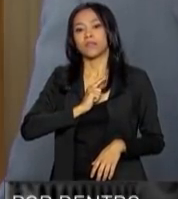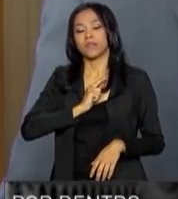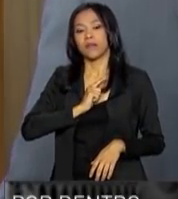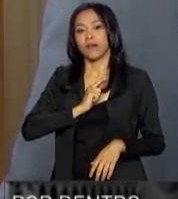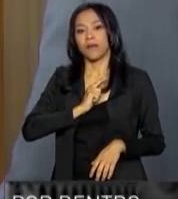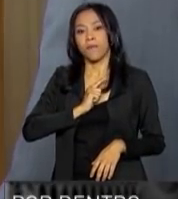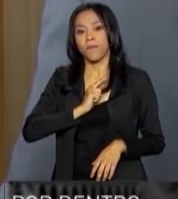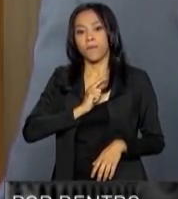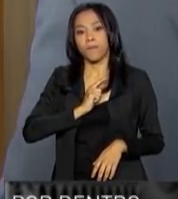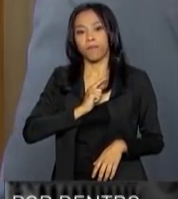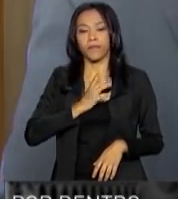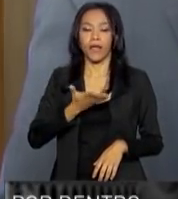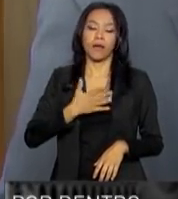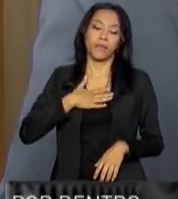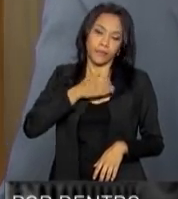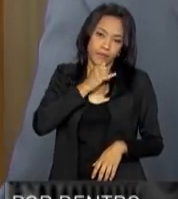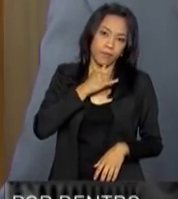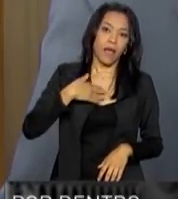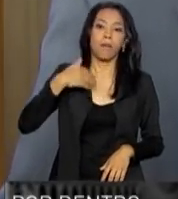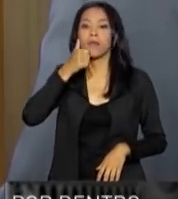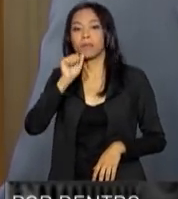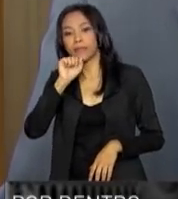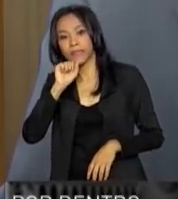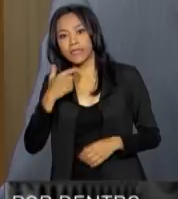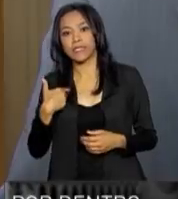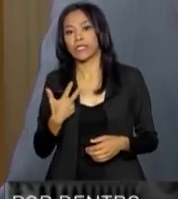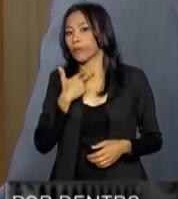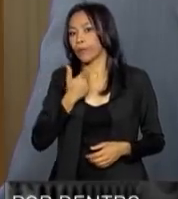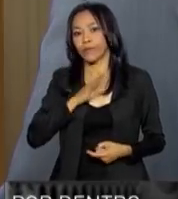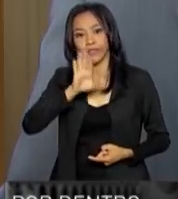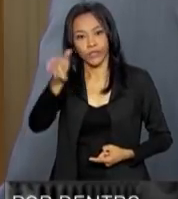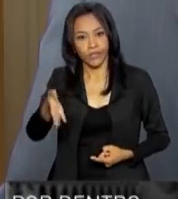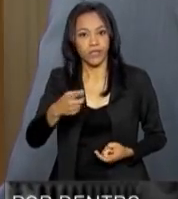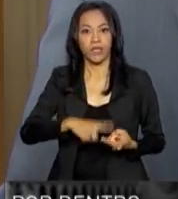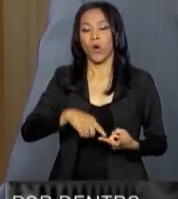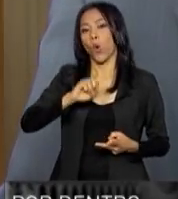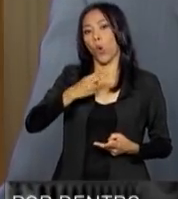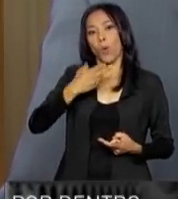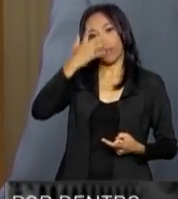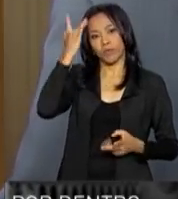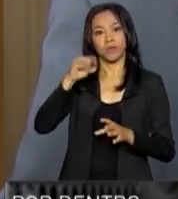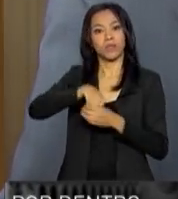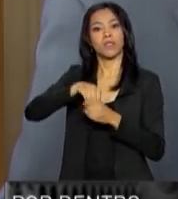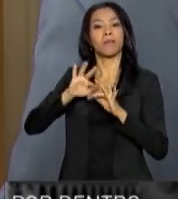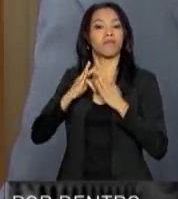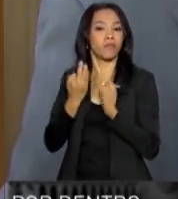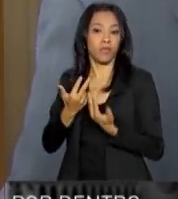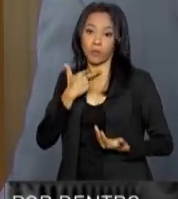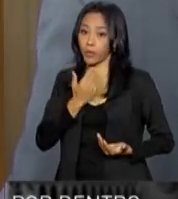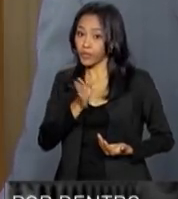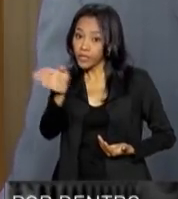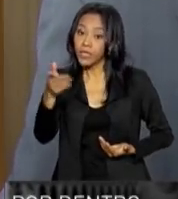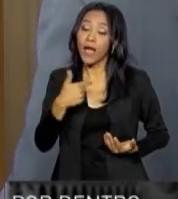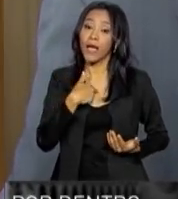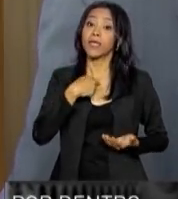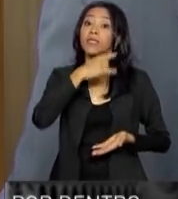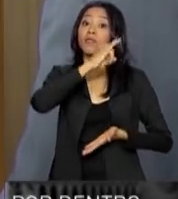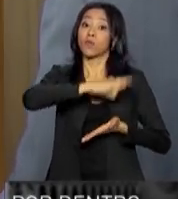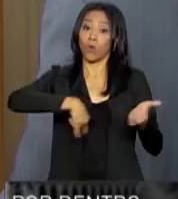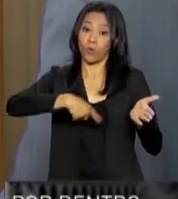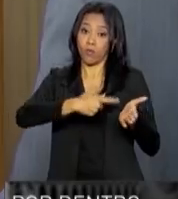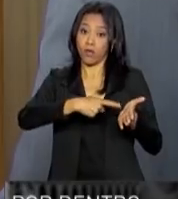minha mãe um parente meu não tem condição de receber o benefício precisa ser procuradora dela daí você tem que levar uma procuração do